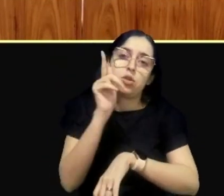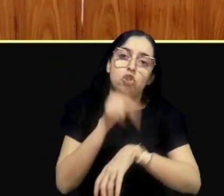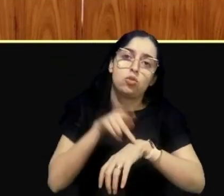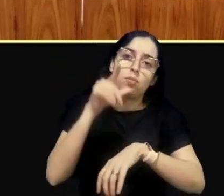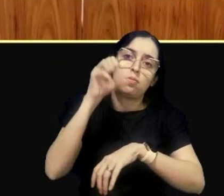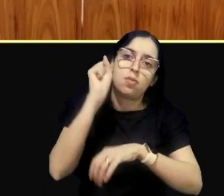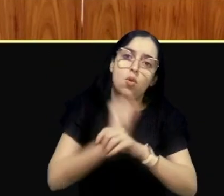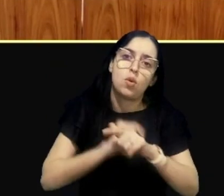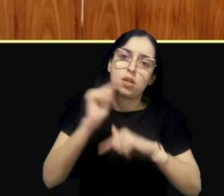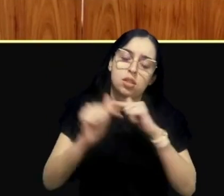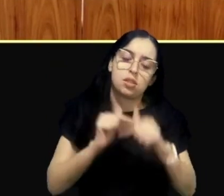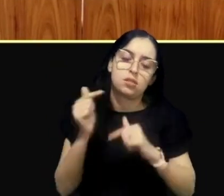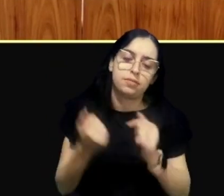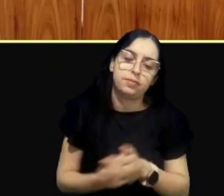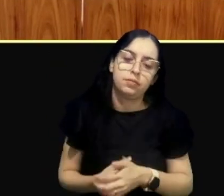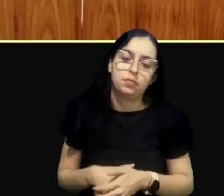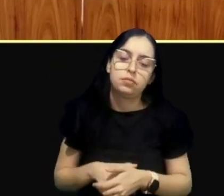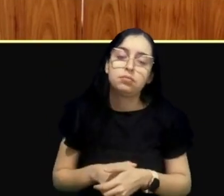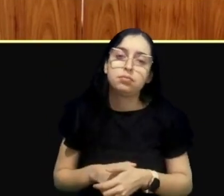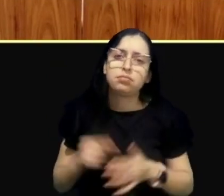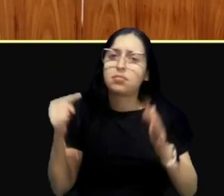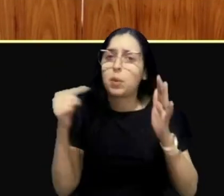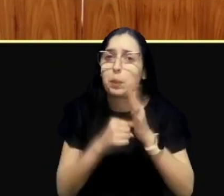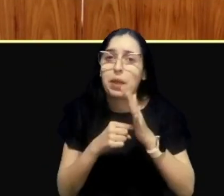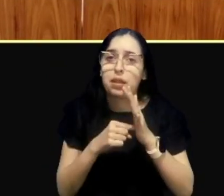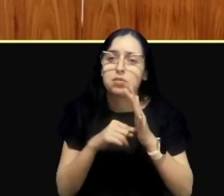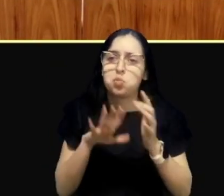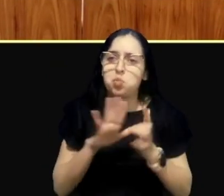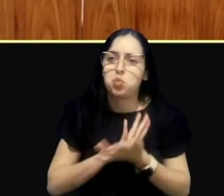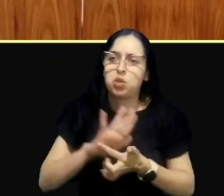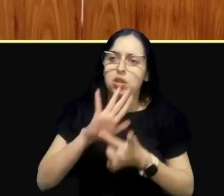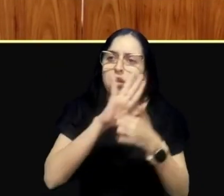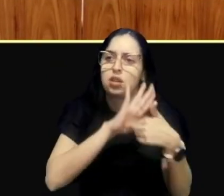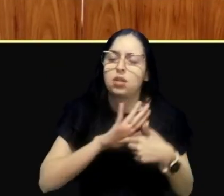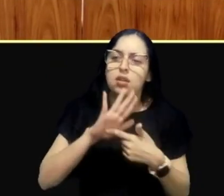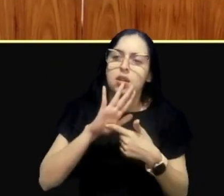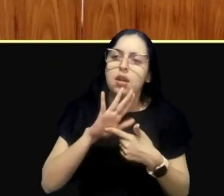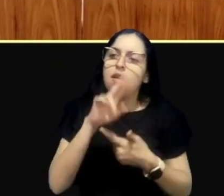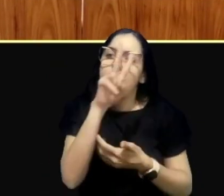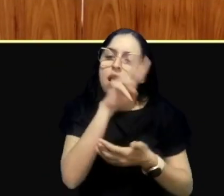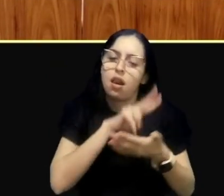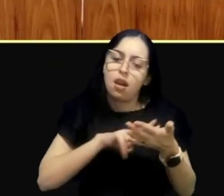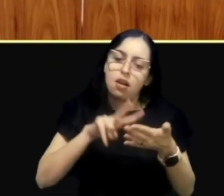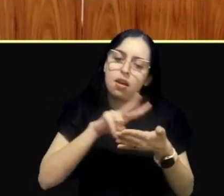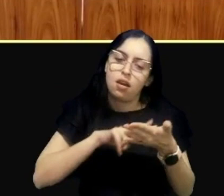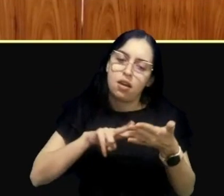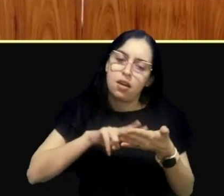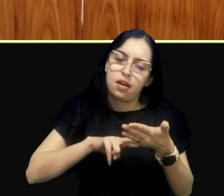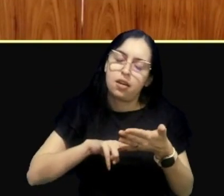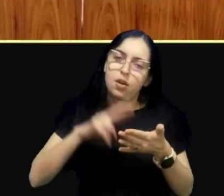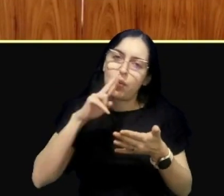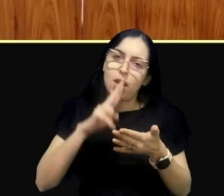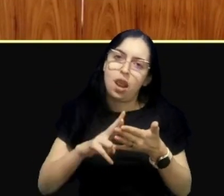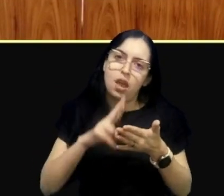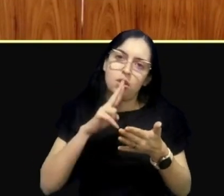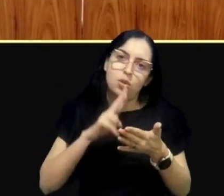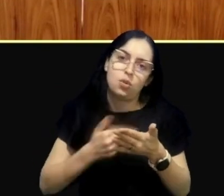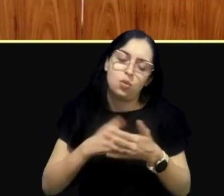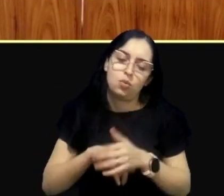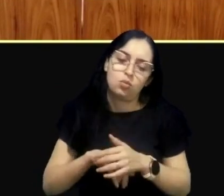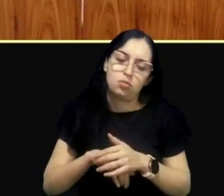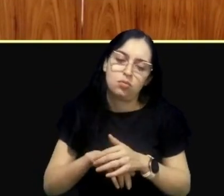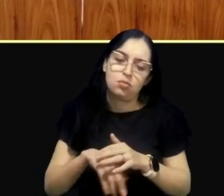que a gente tem? A gente tem um impacto cênico, né, então a gente vai Sim. ler lá no relatório deles, né, eles colocam: